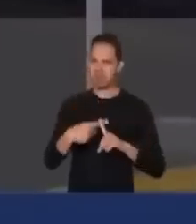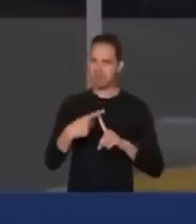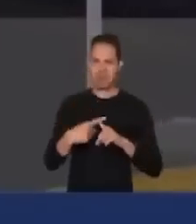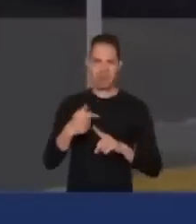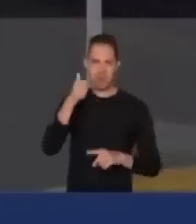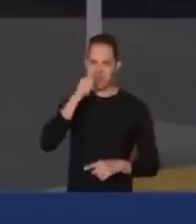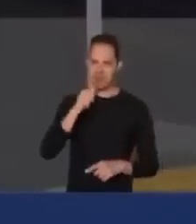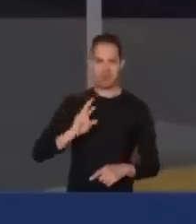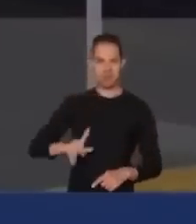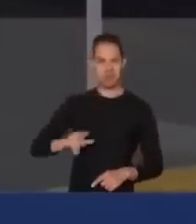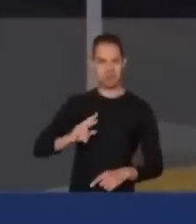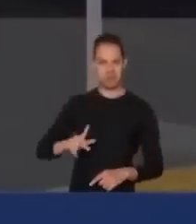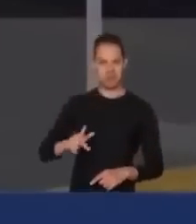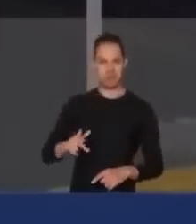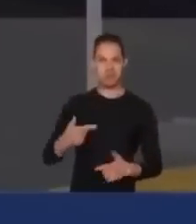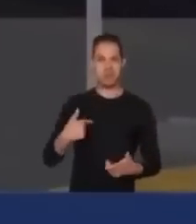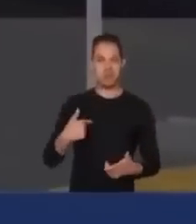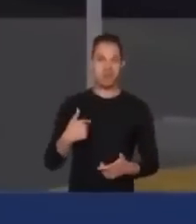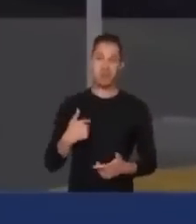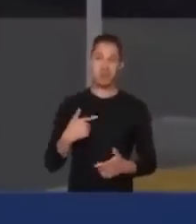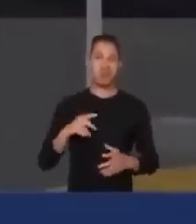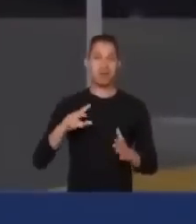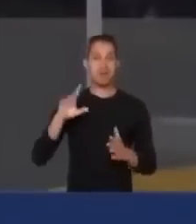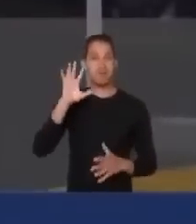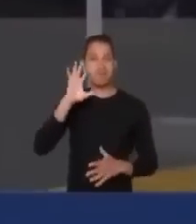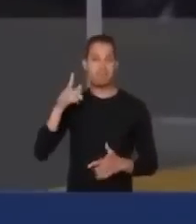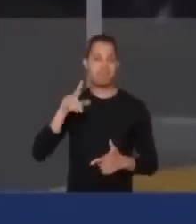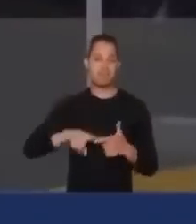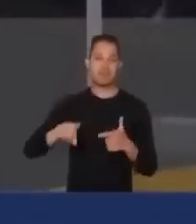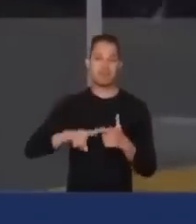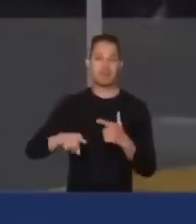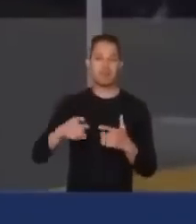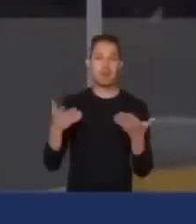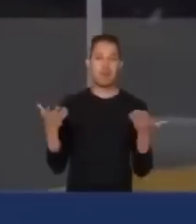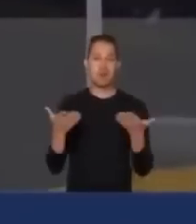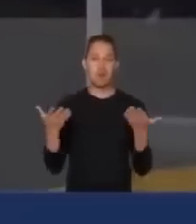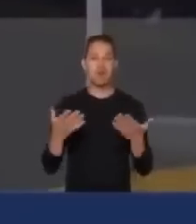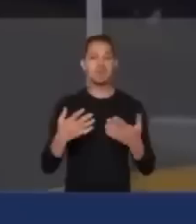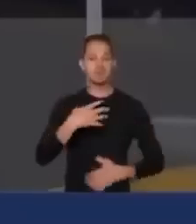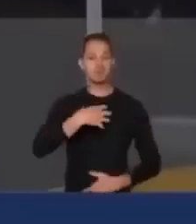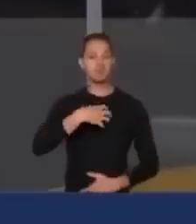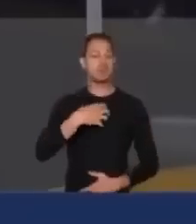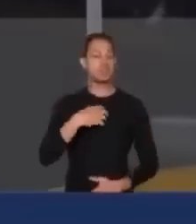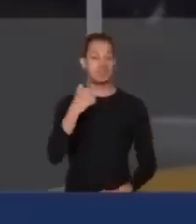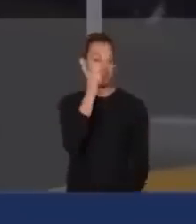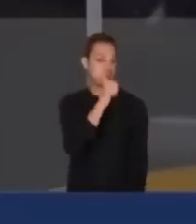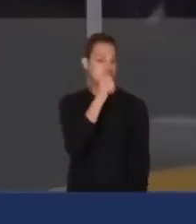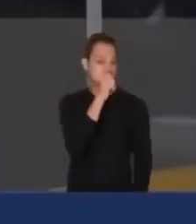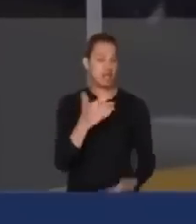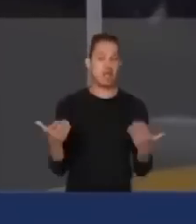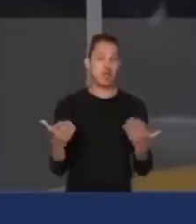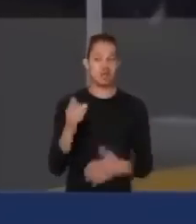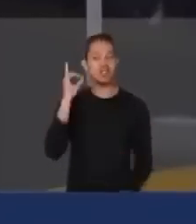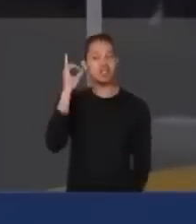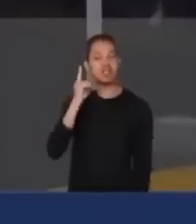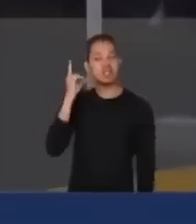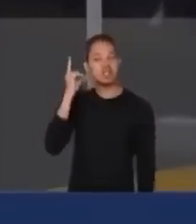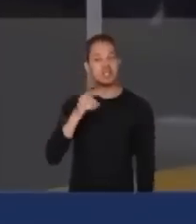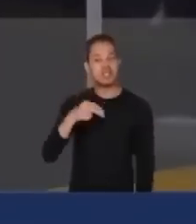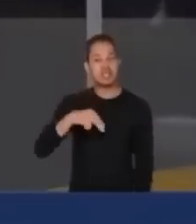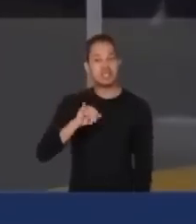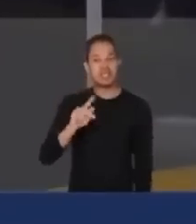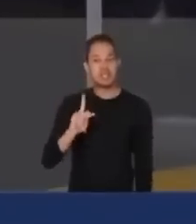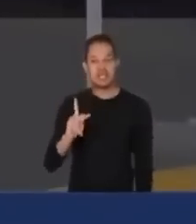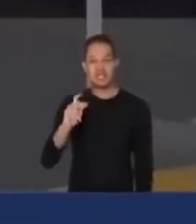fala. Então, eu solucionei esse problema aqui, ó. Hoje, eu me sinto mulher, deputada